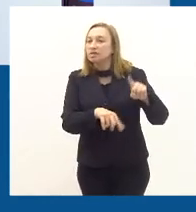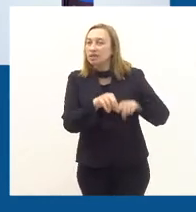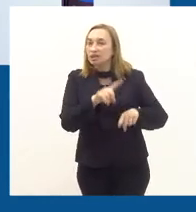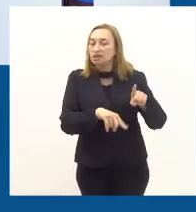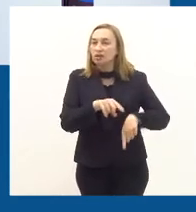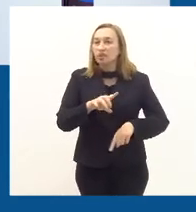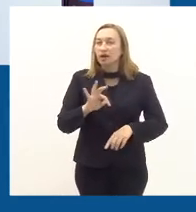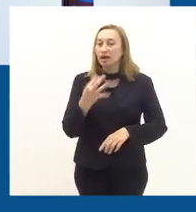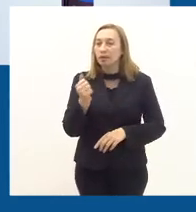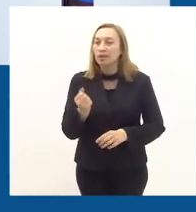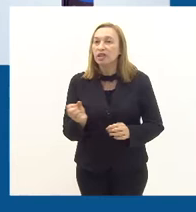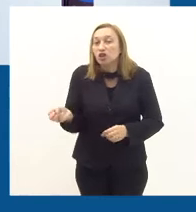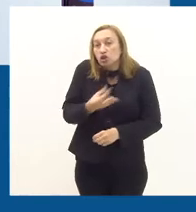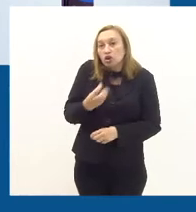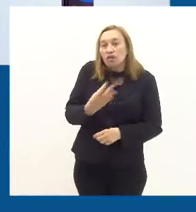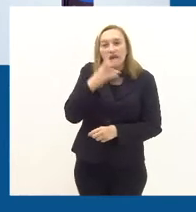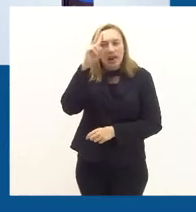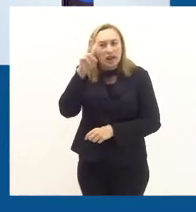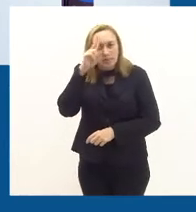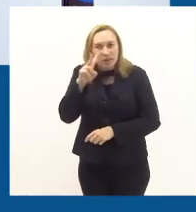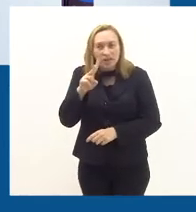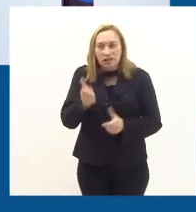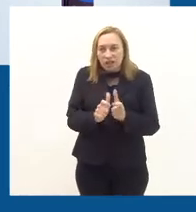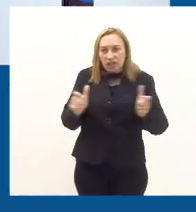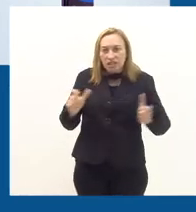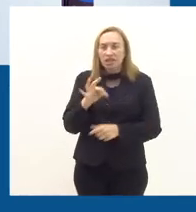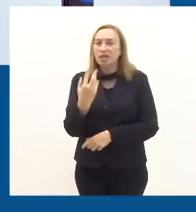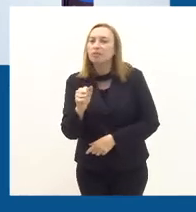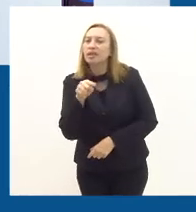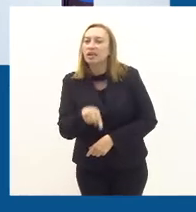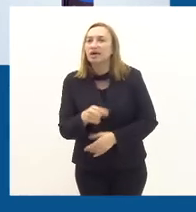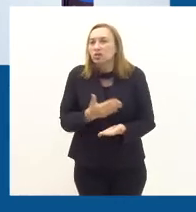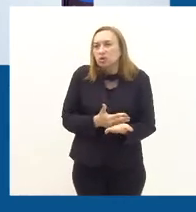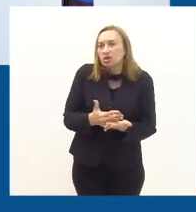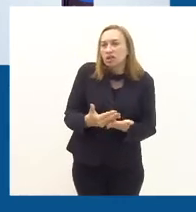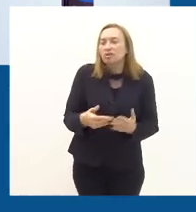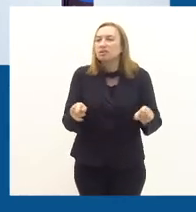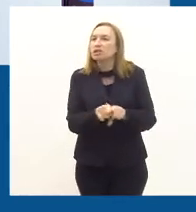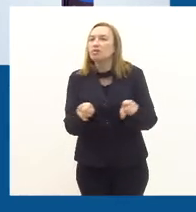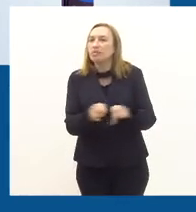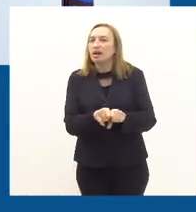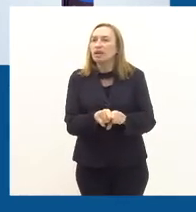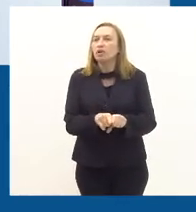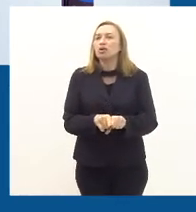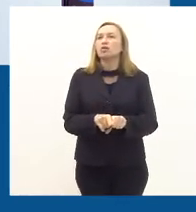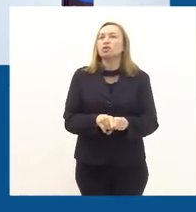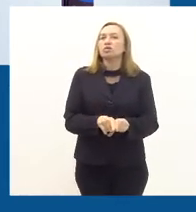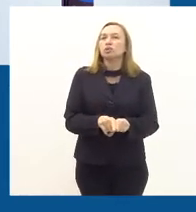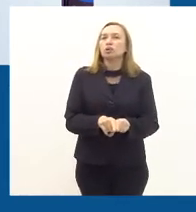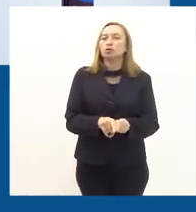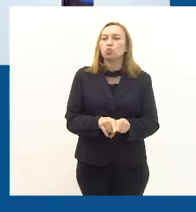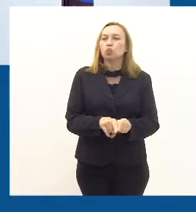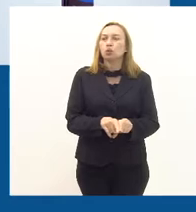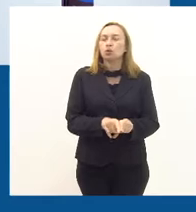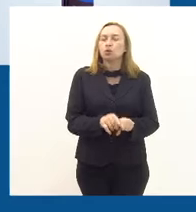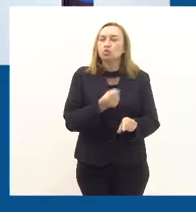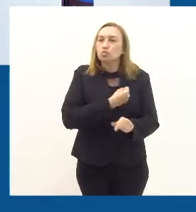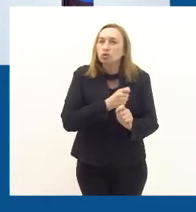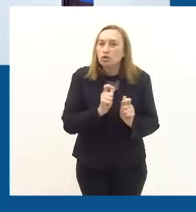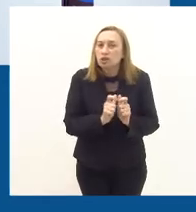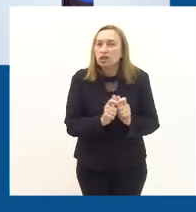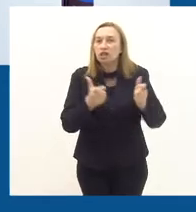campanha nova, mas lembrando que a gente fez uma grande campanha aqui também, logo no início, né, onde resultou aí um